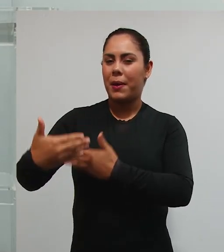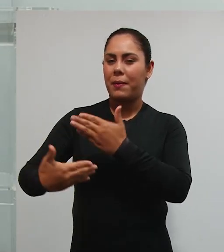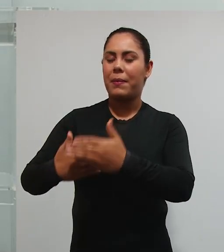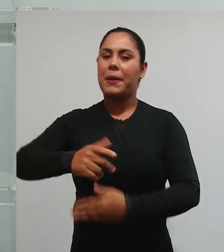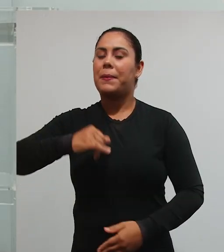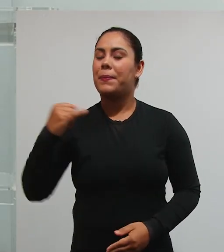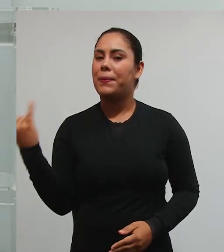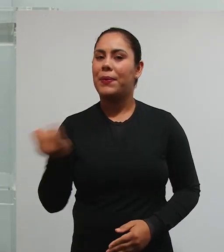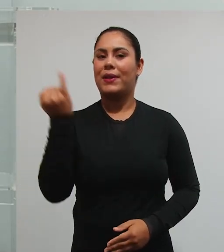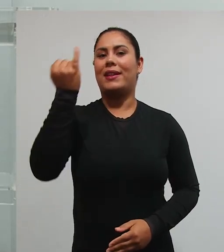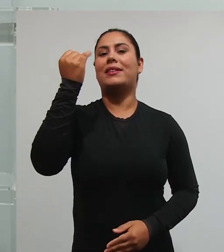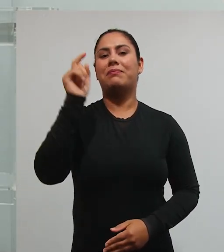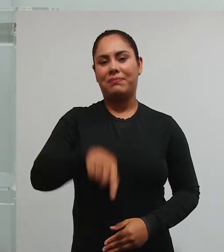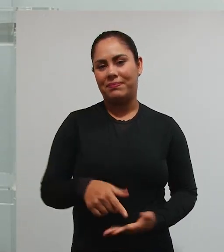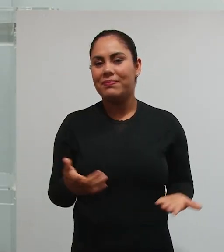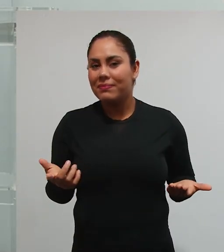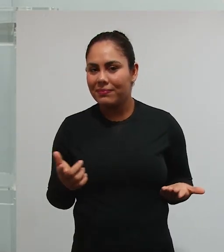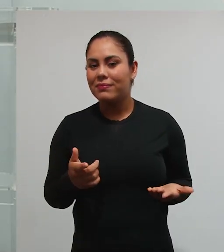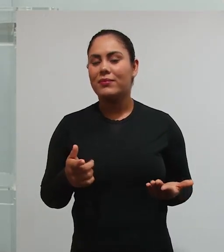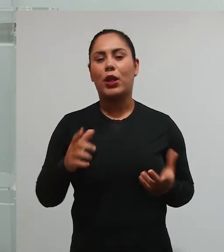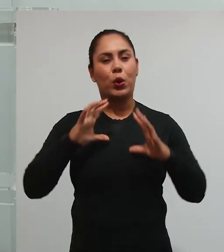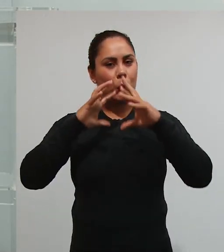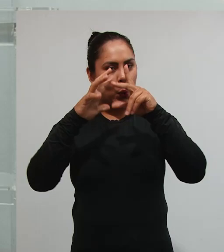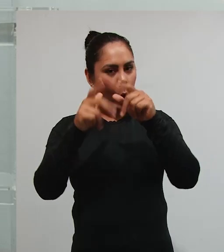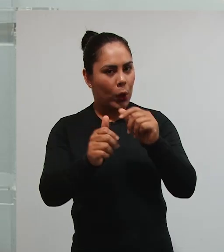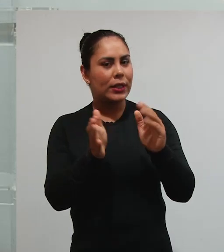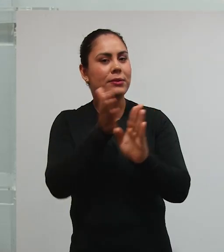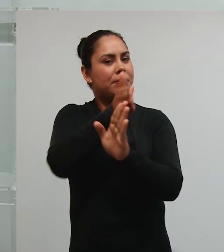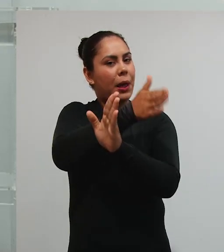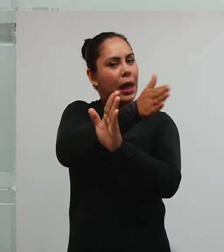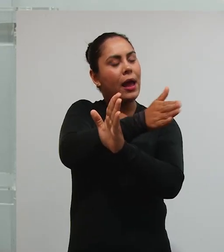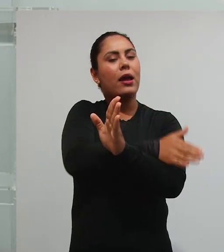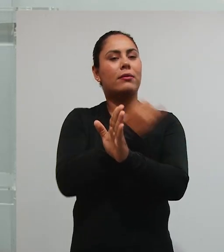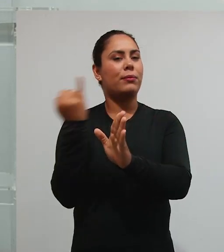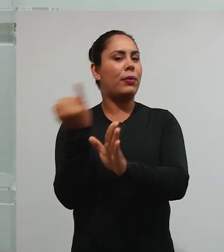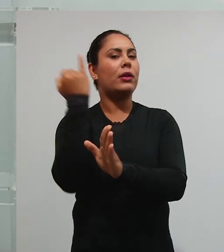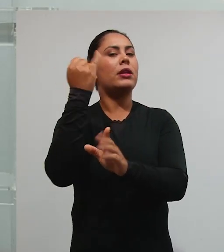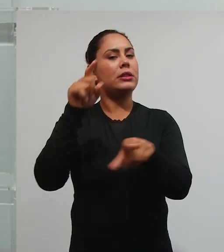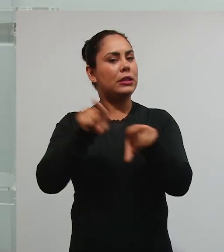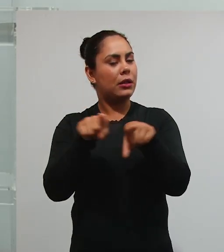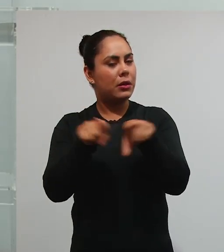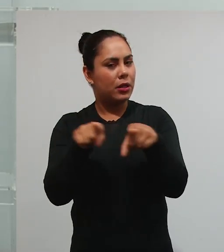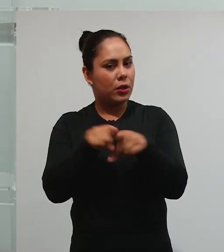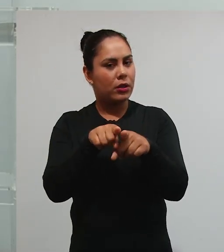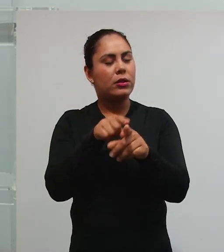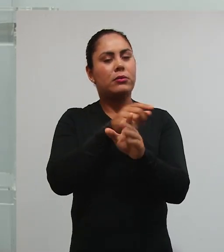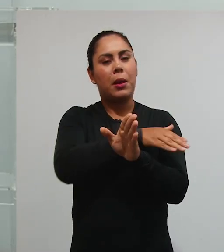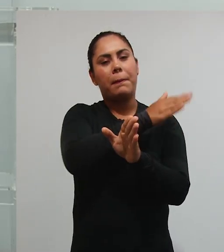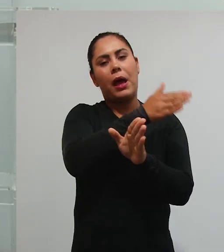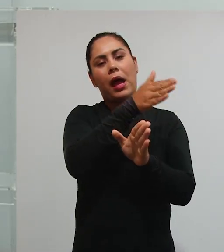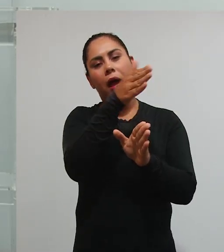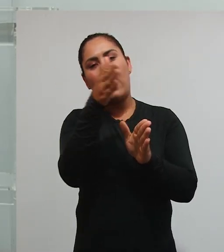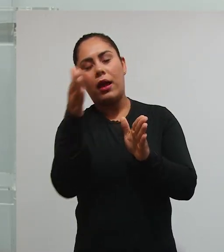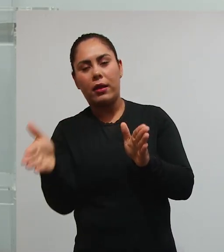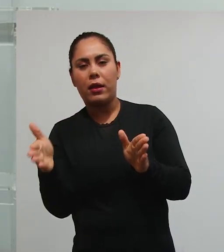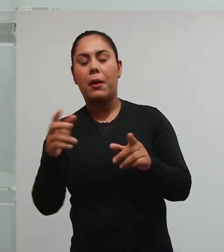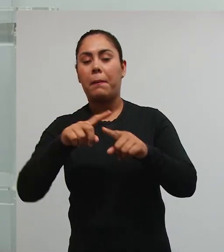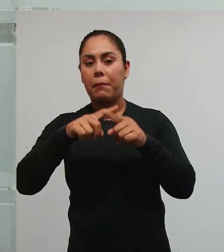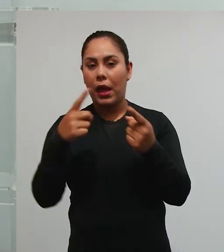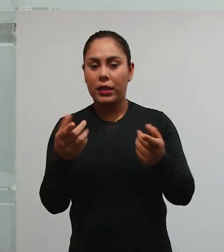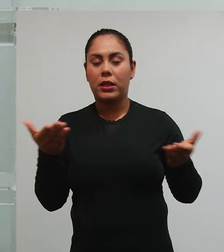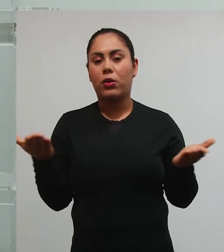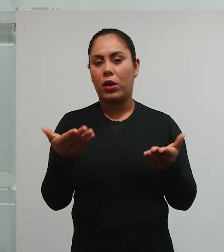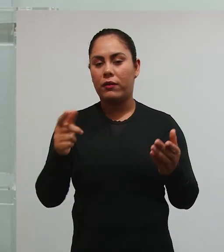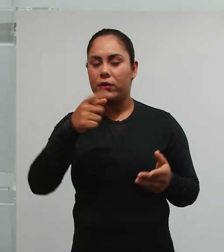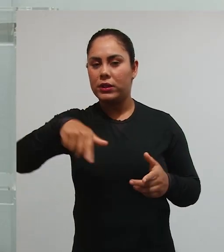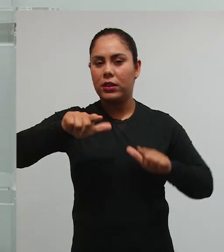das etapas mais importantes. Uma das etapas mais importantes, não porque todas elas são importantes, né? Elas são um circuito. Mas a